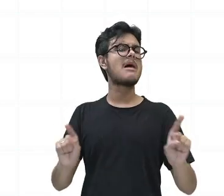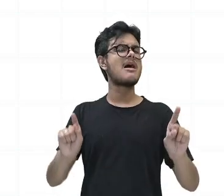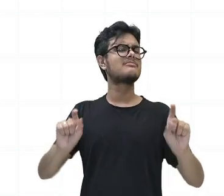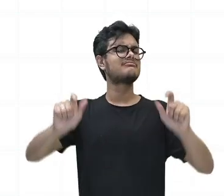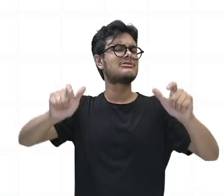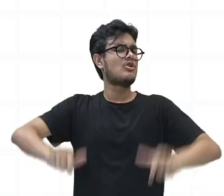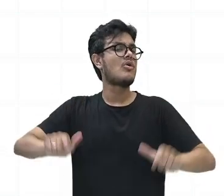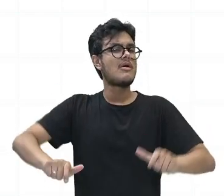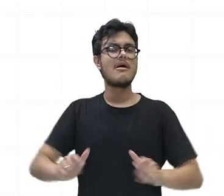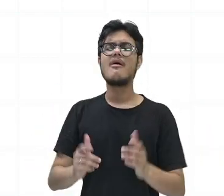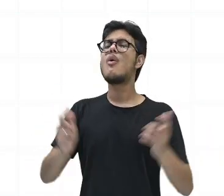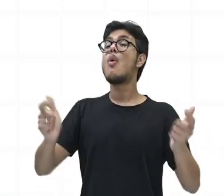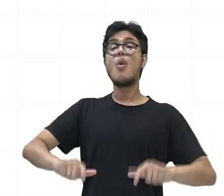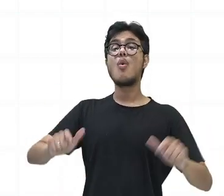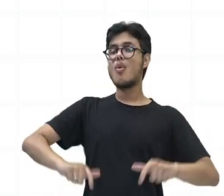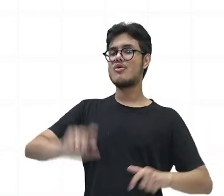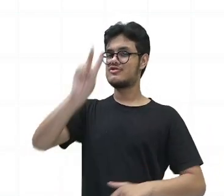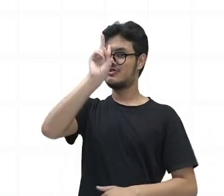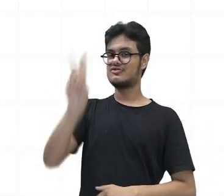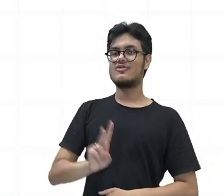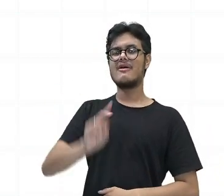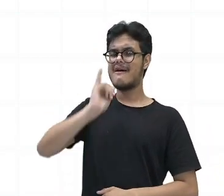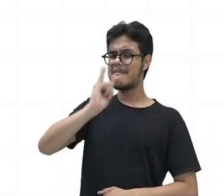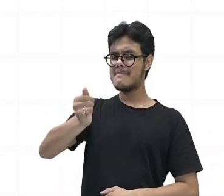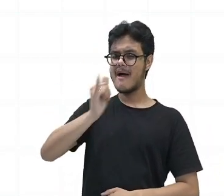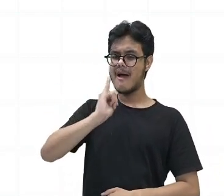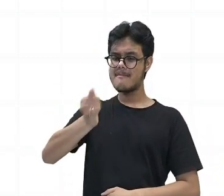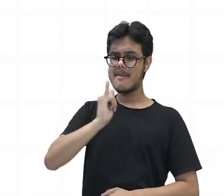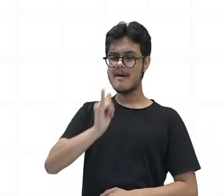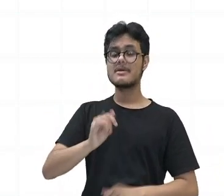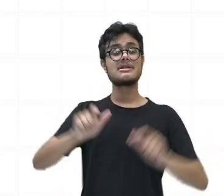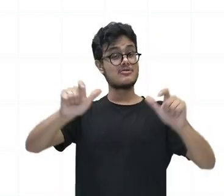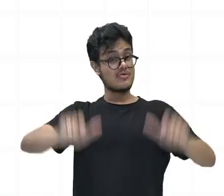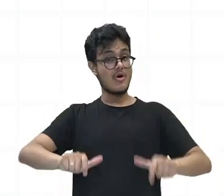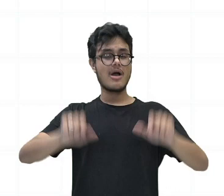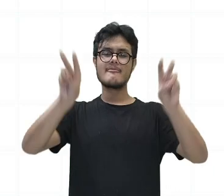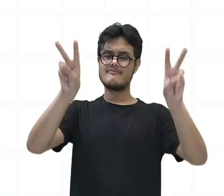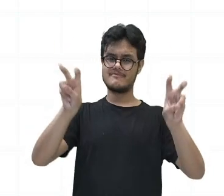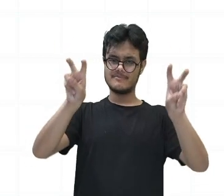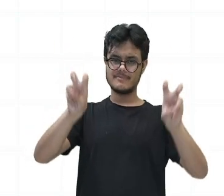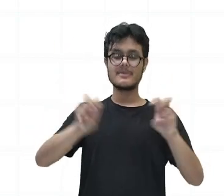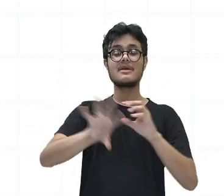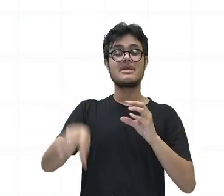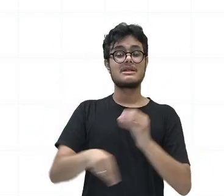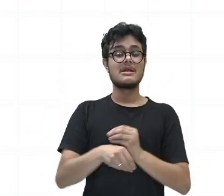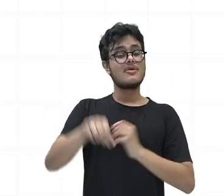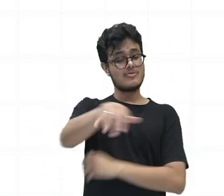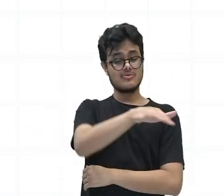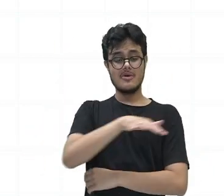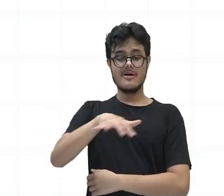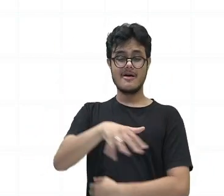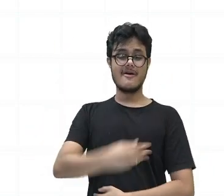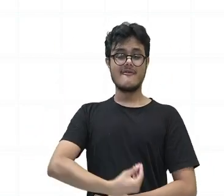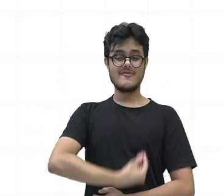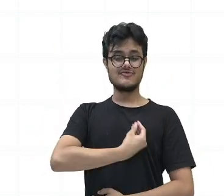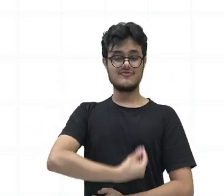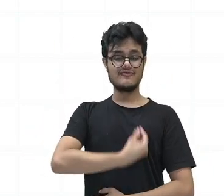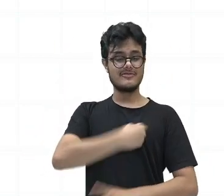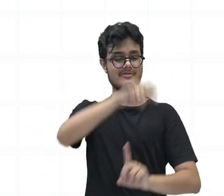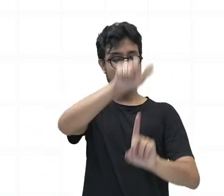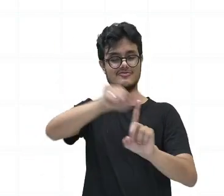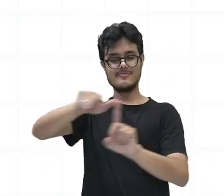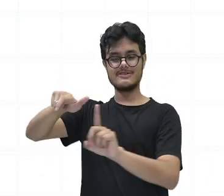o caçador, aí o que eu vou utilizar no meu cenário? E o que é um cenário? É uma peça